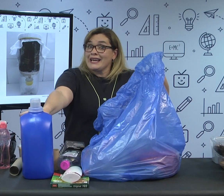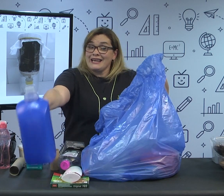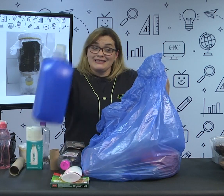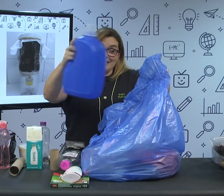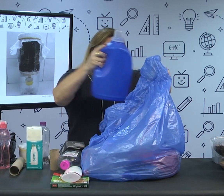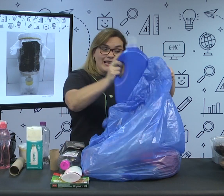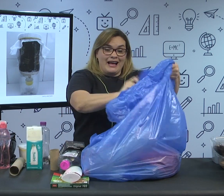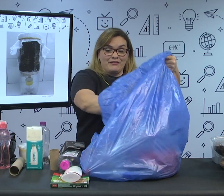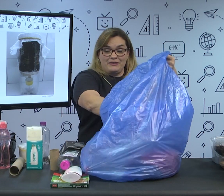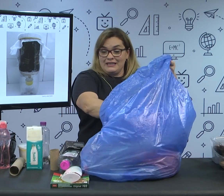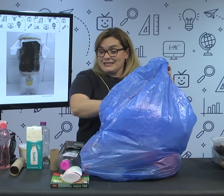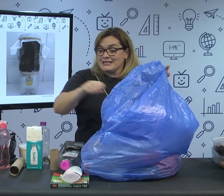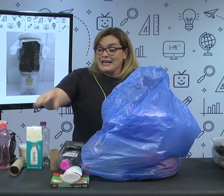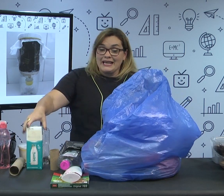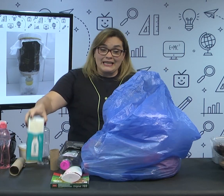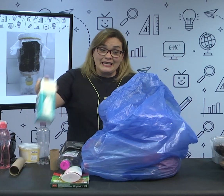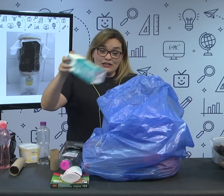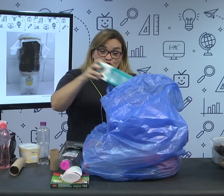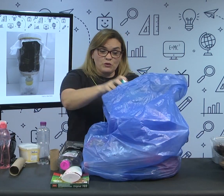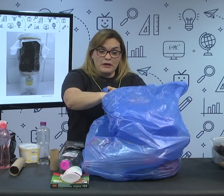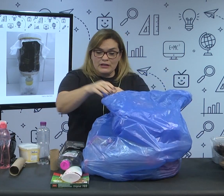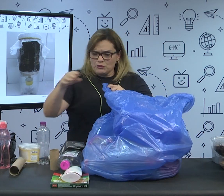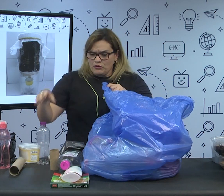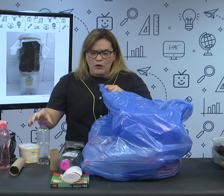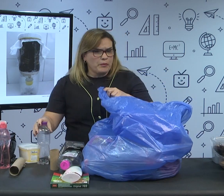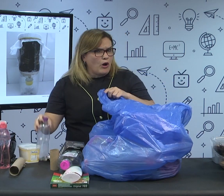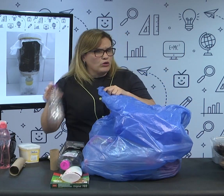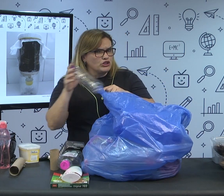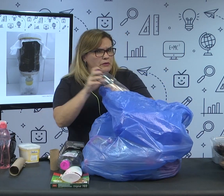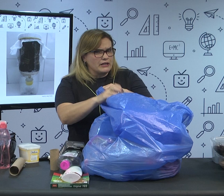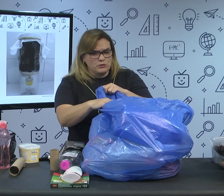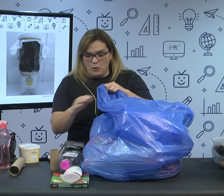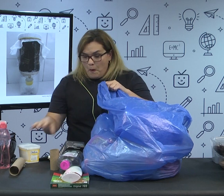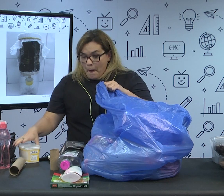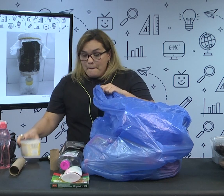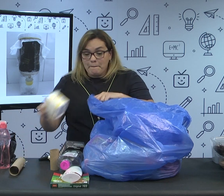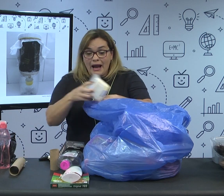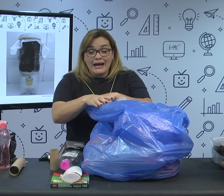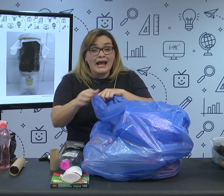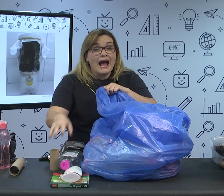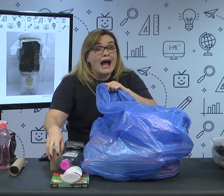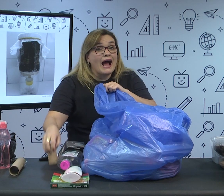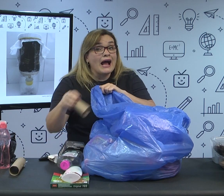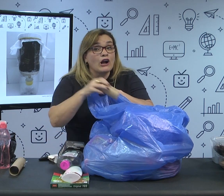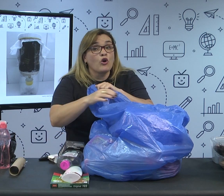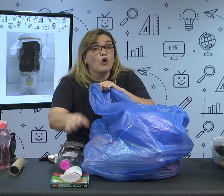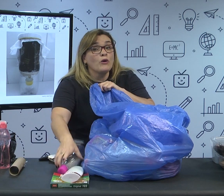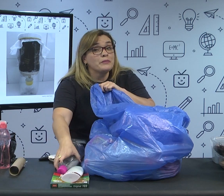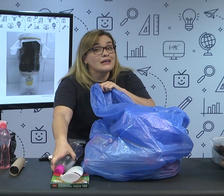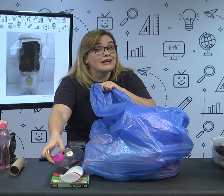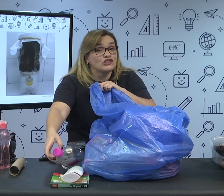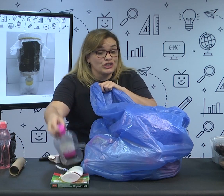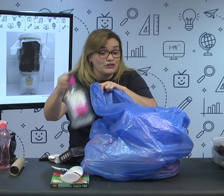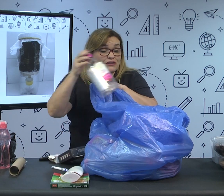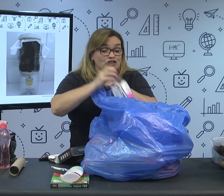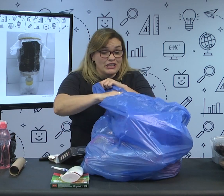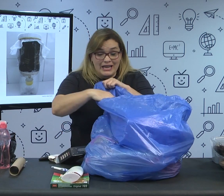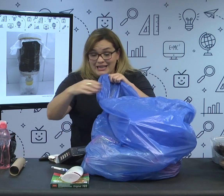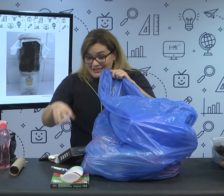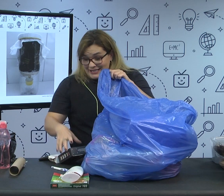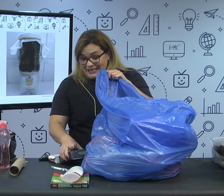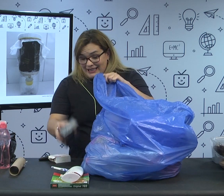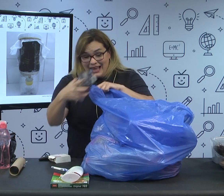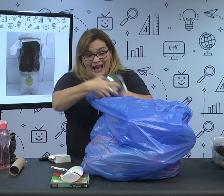resíduos recicláveis, isso mesmo, vão para onde mesmo? Para a cooperativa